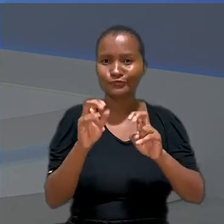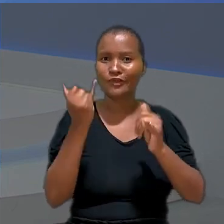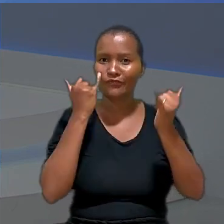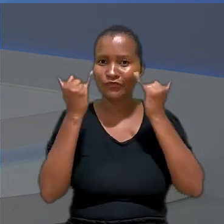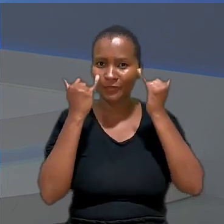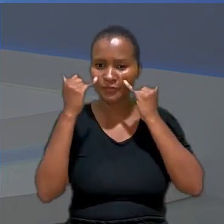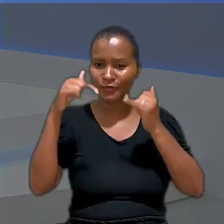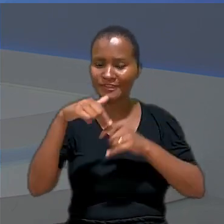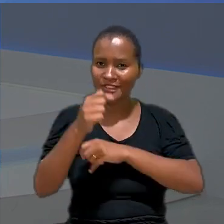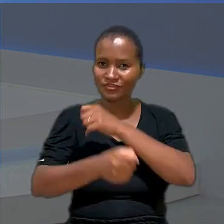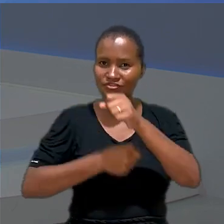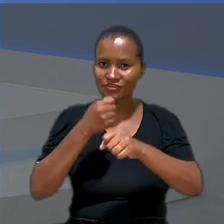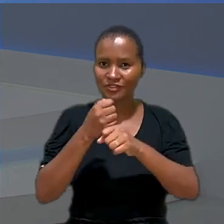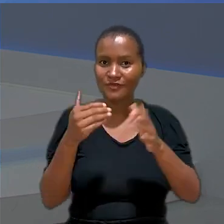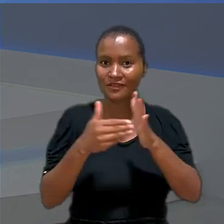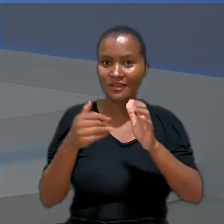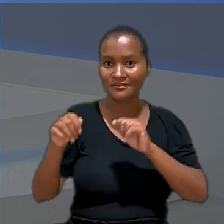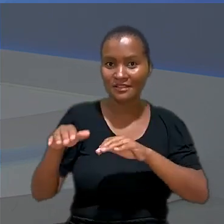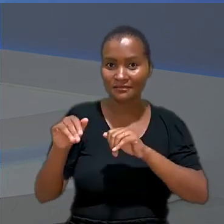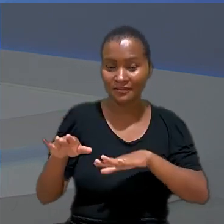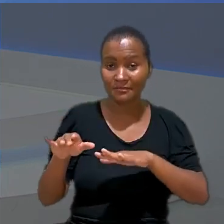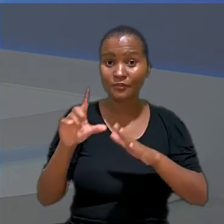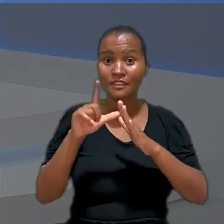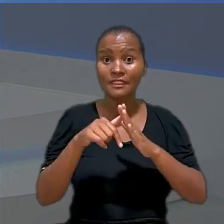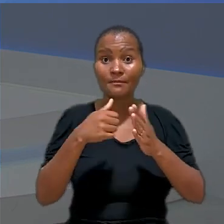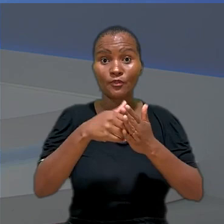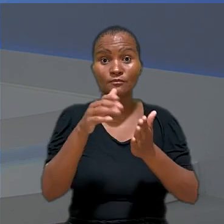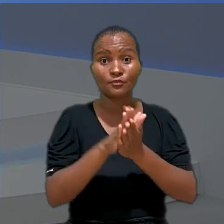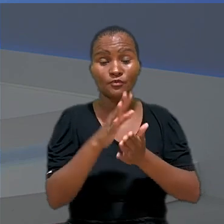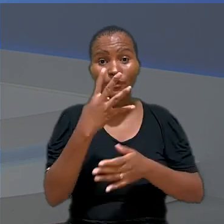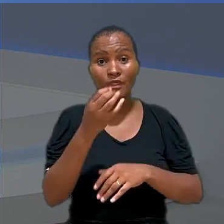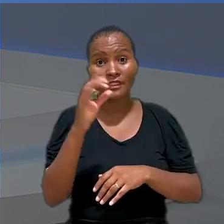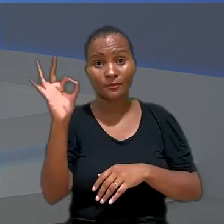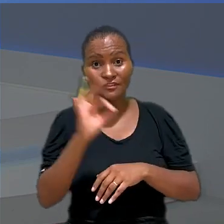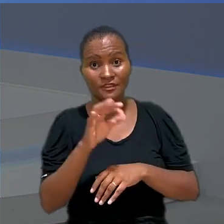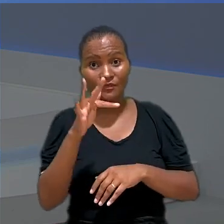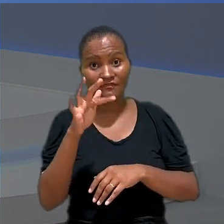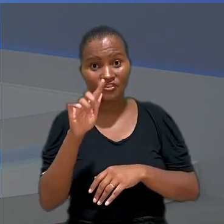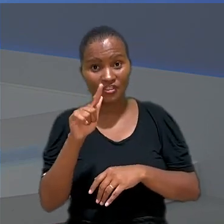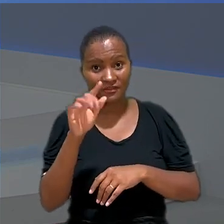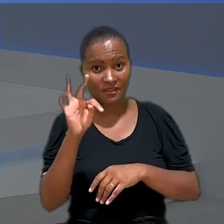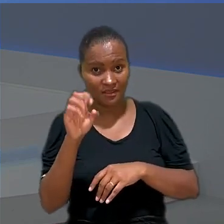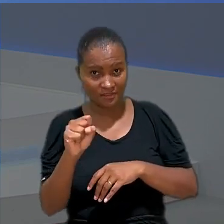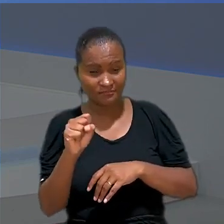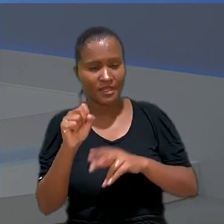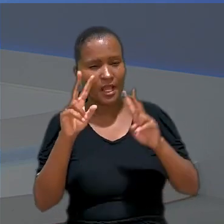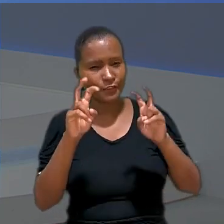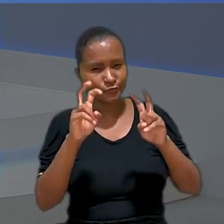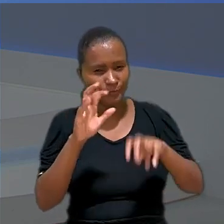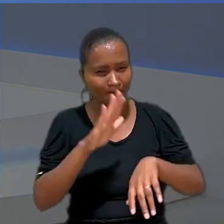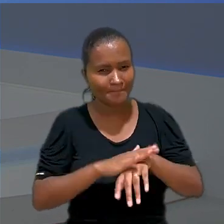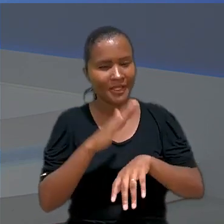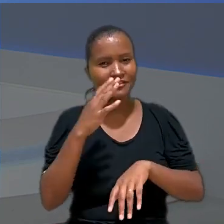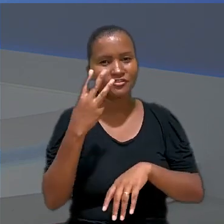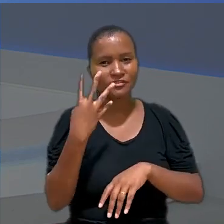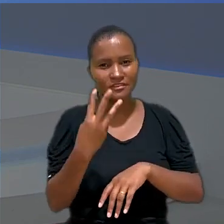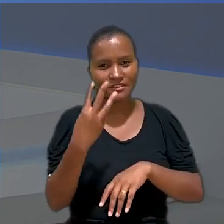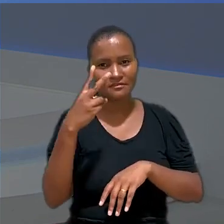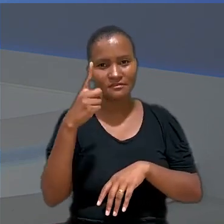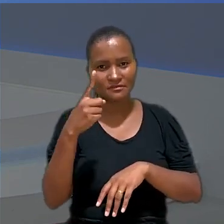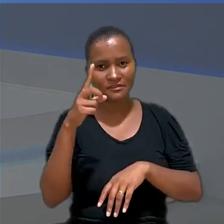dados deste ano coletados até setembro. Em seguida, vem a multa de 40% do FGTS, assunto presente em mais